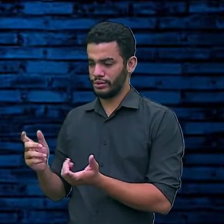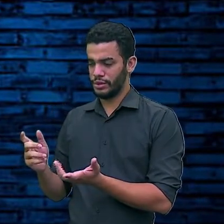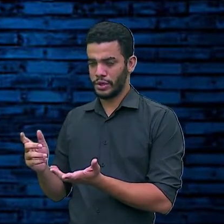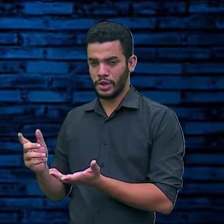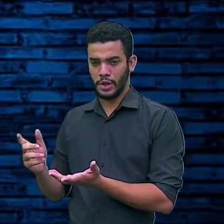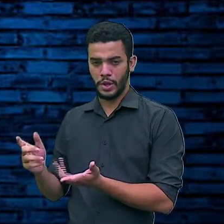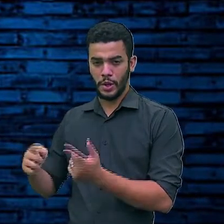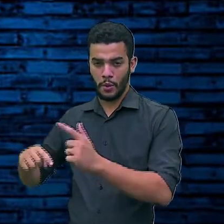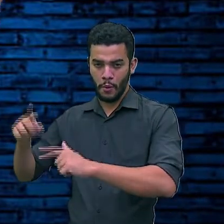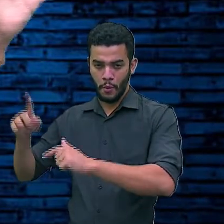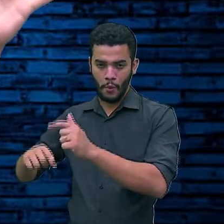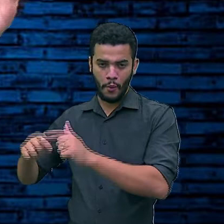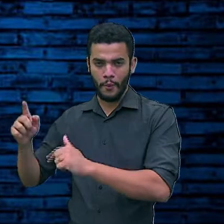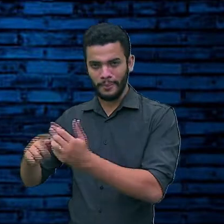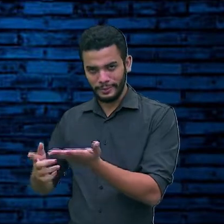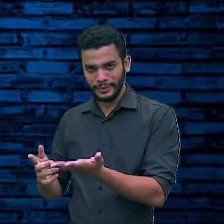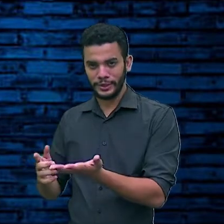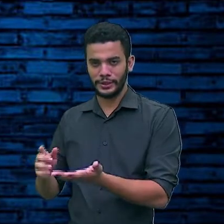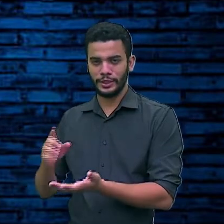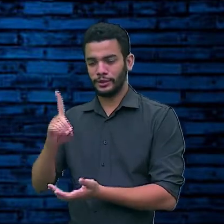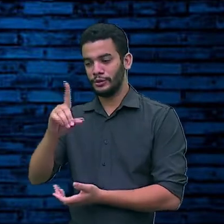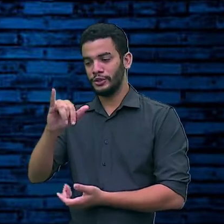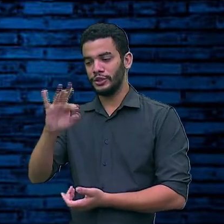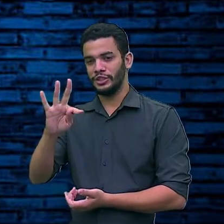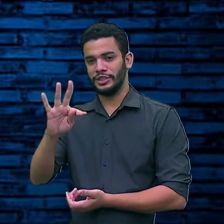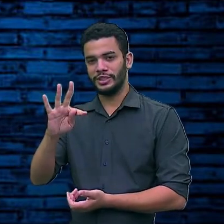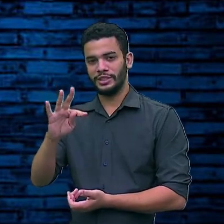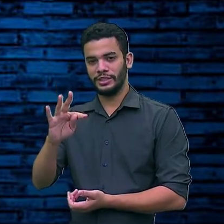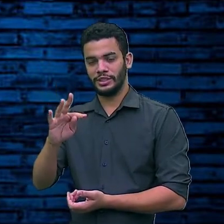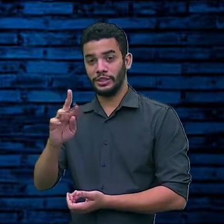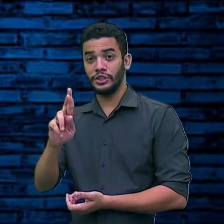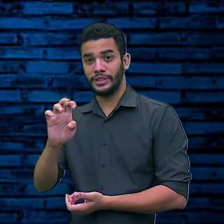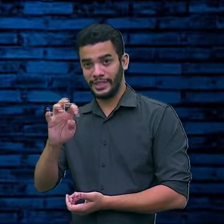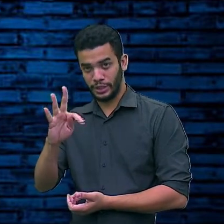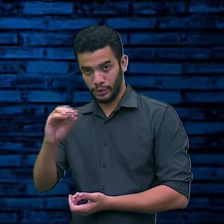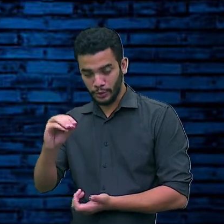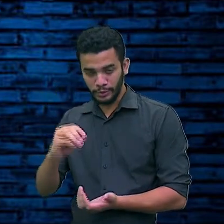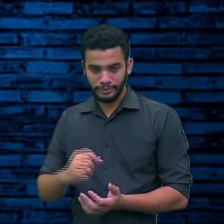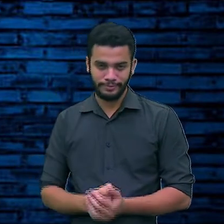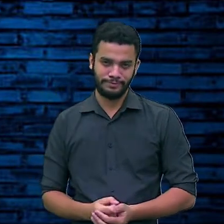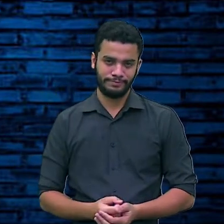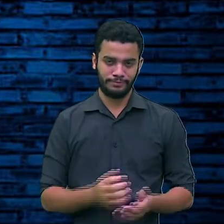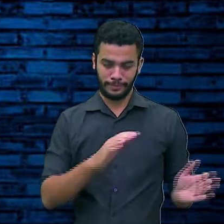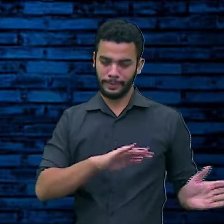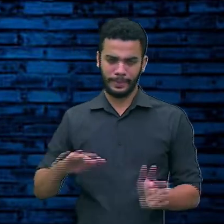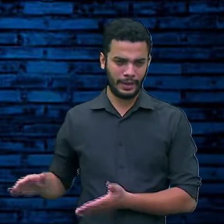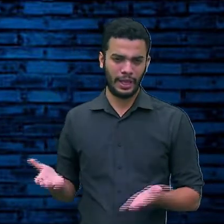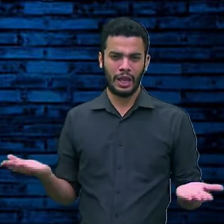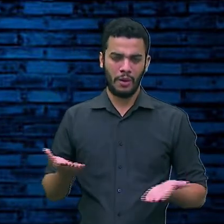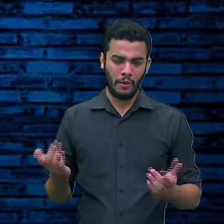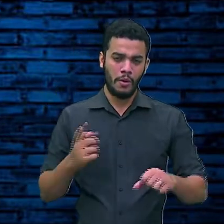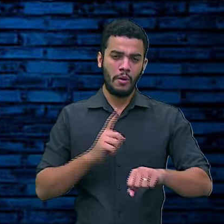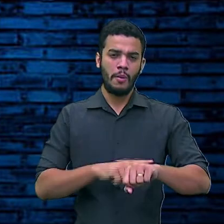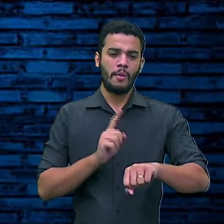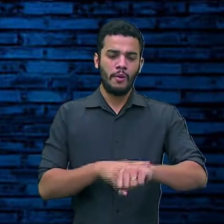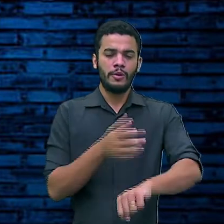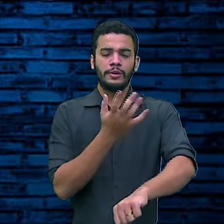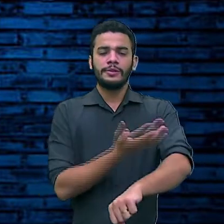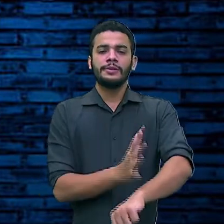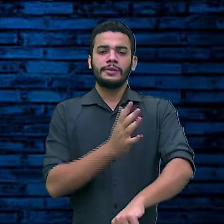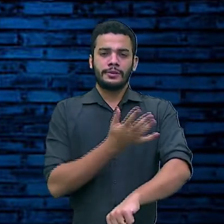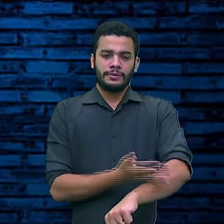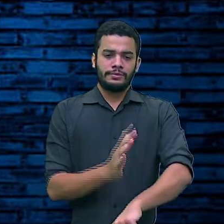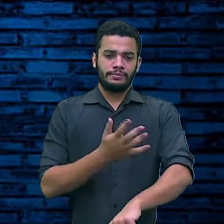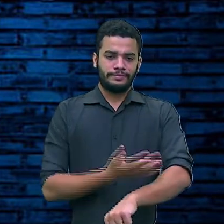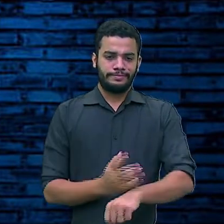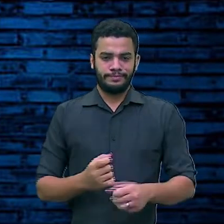Agora chega de teoria, vamos realizar uma atividade. Sim. Então, temos aqui. Assinale